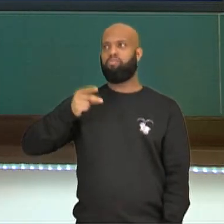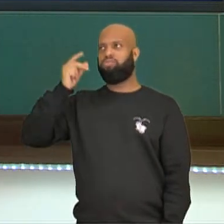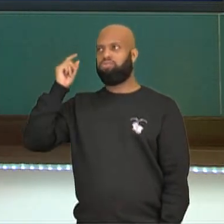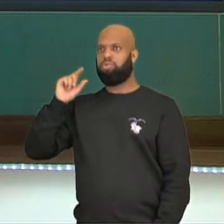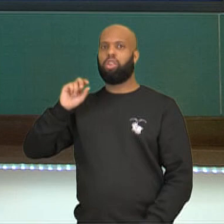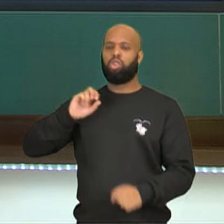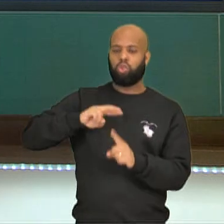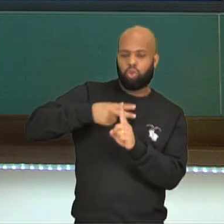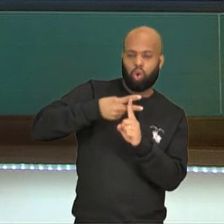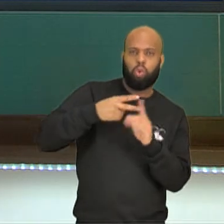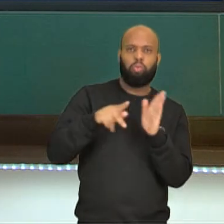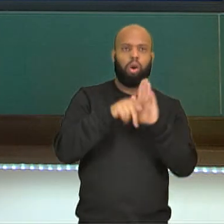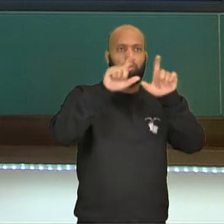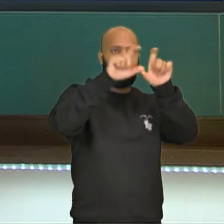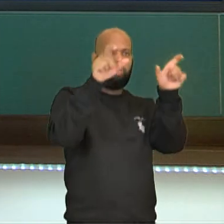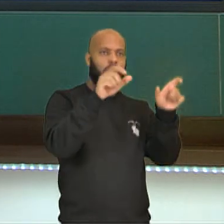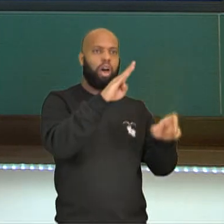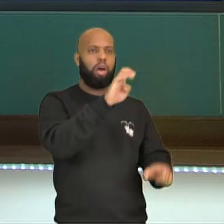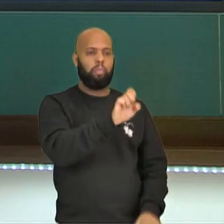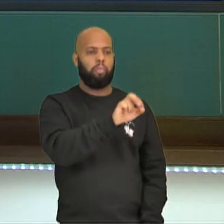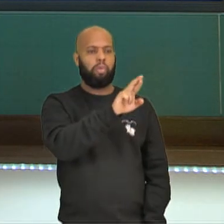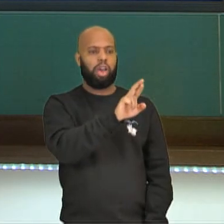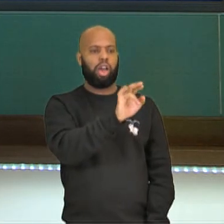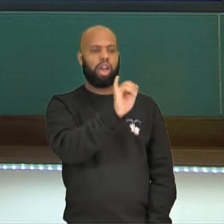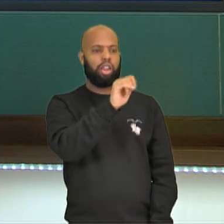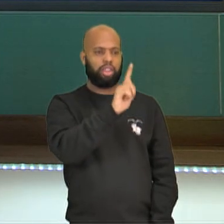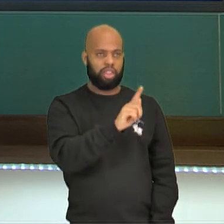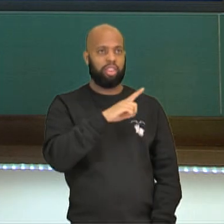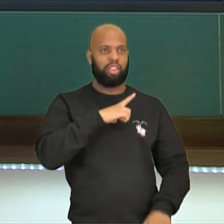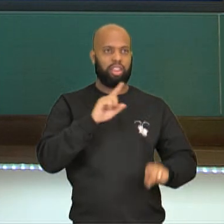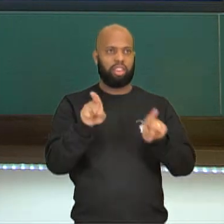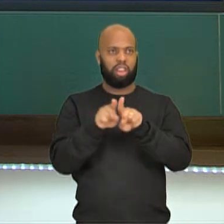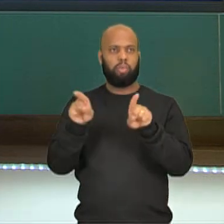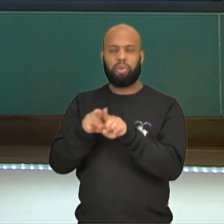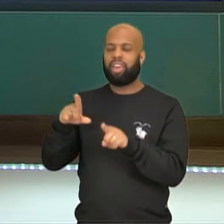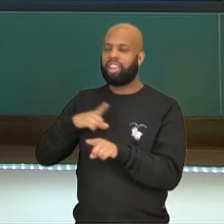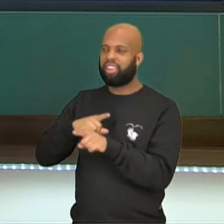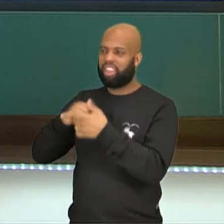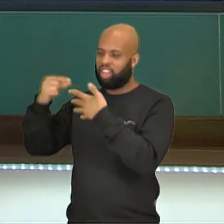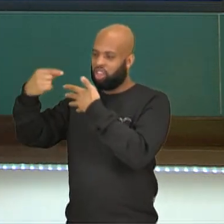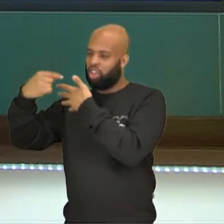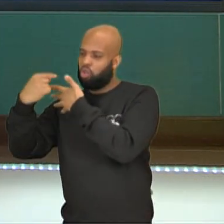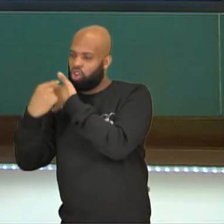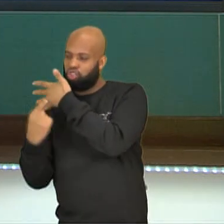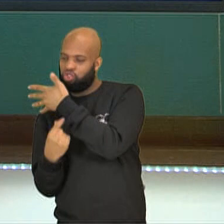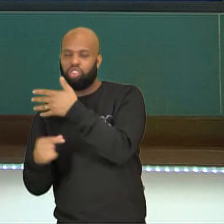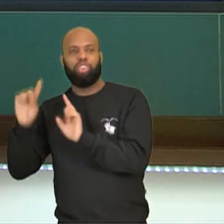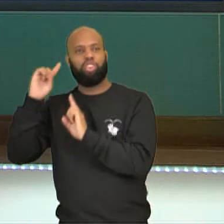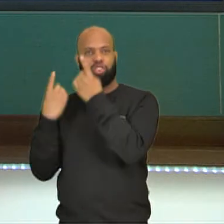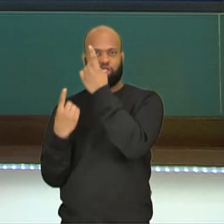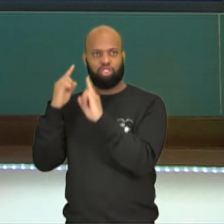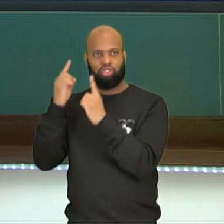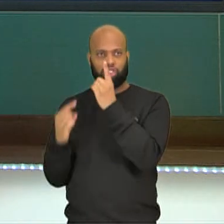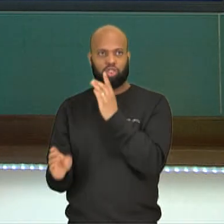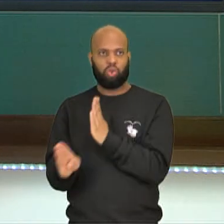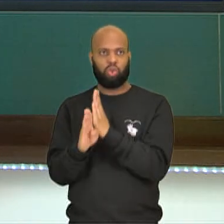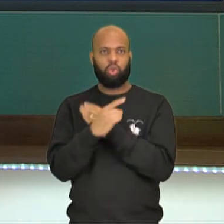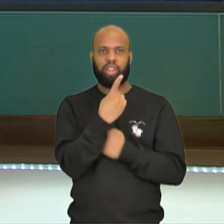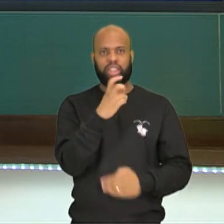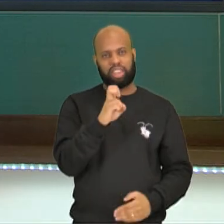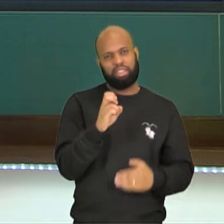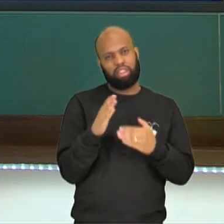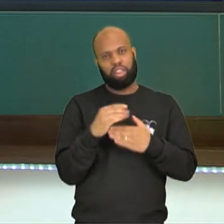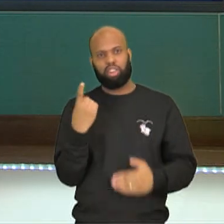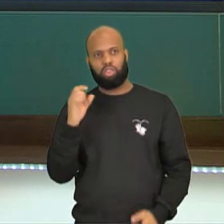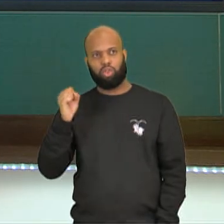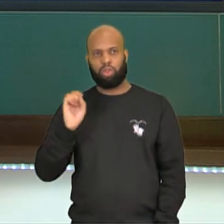do Estreito de Bering. Está aqui a costa chilena, a região ali de Monte Verde, onde foram encontradas datações de 15 a 18 mil anos